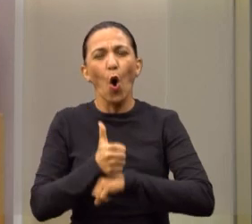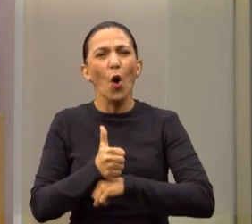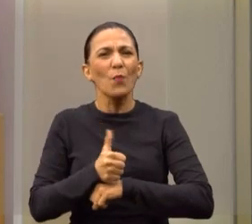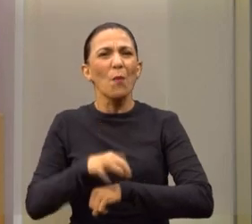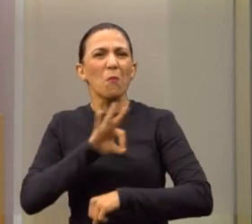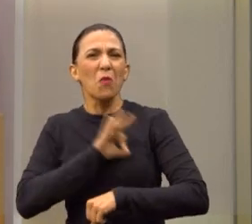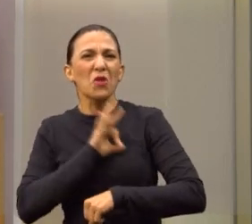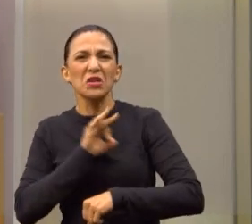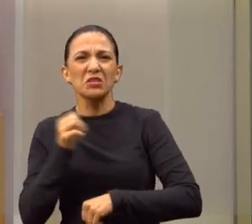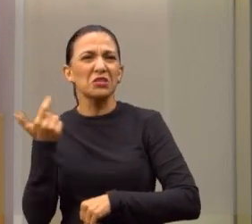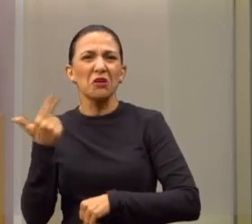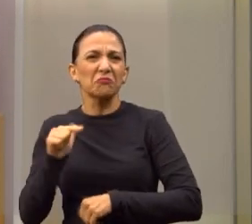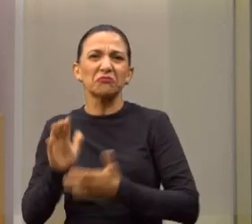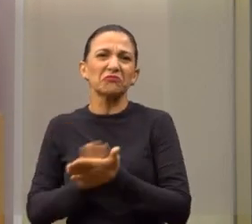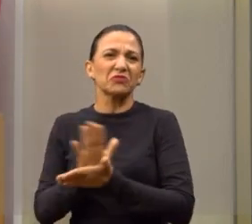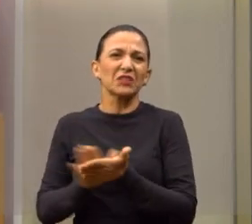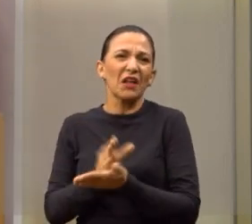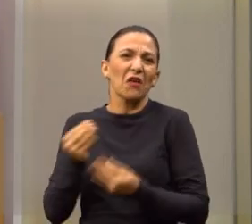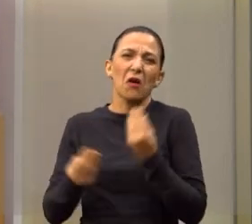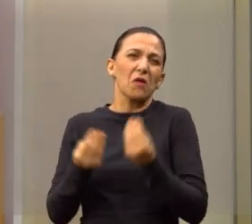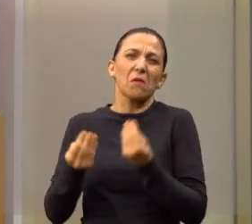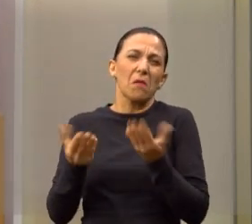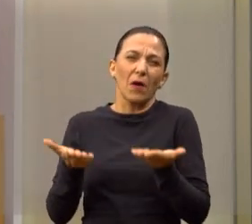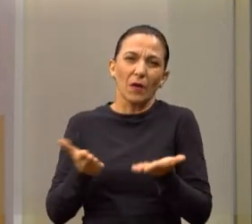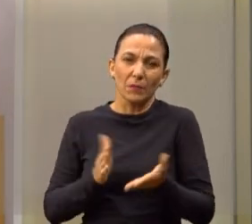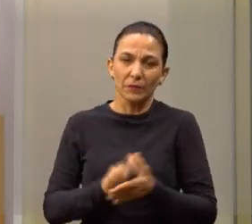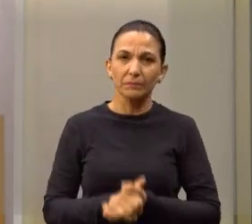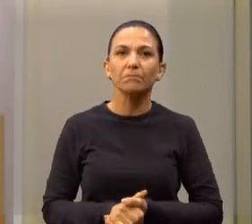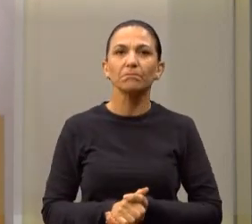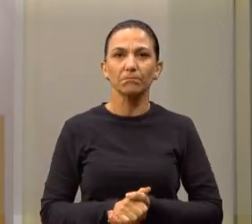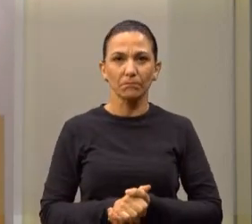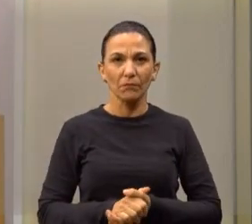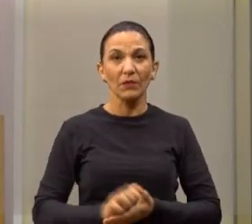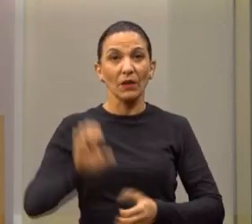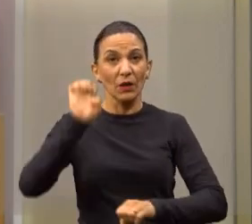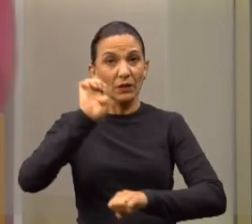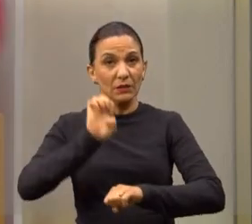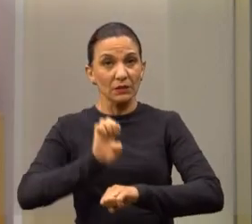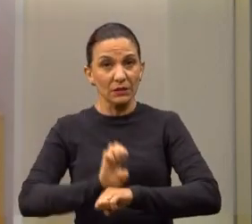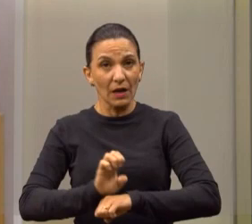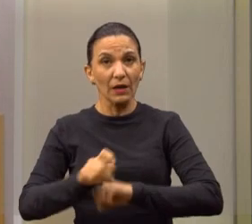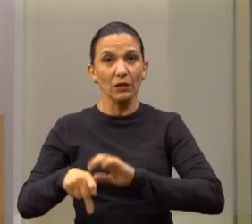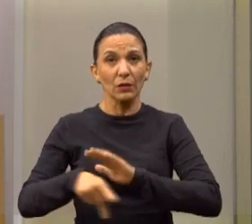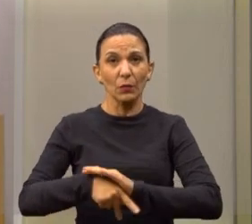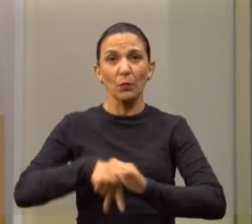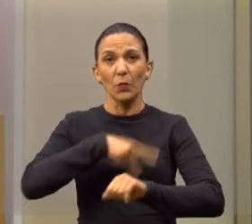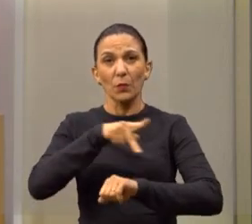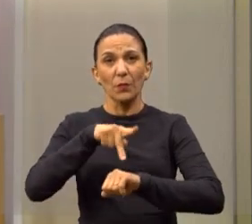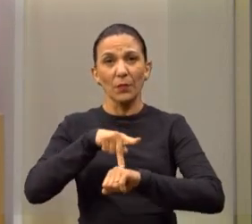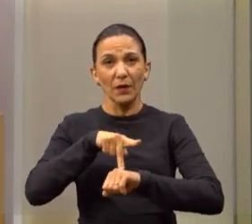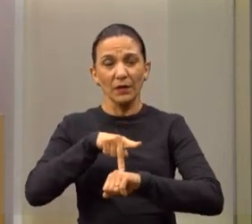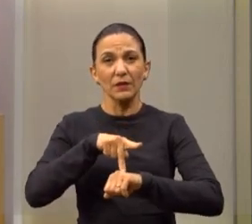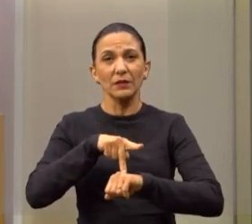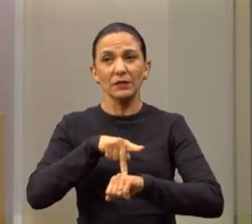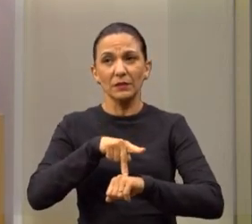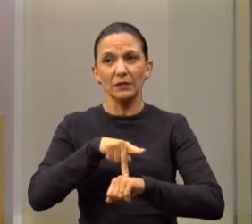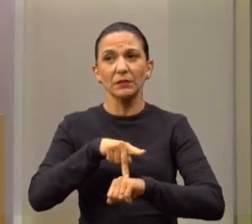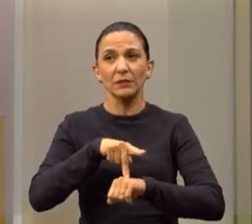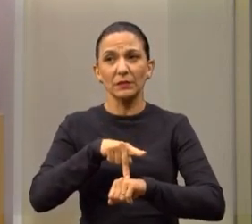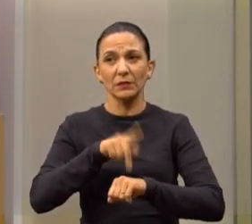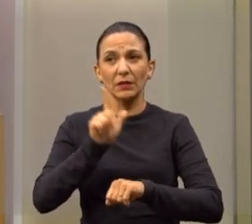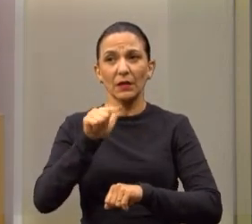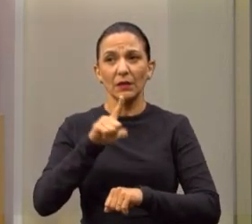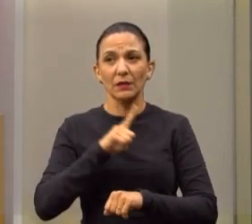Então é importante a gente frisar a quem o Estado brasileiro, as instituições brasileiras estão a